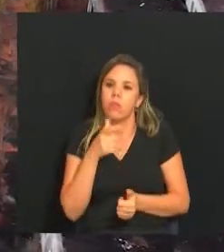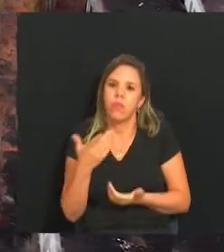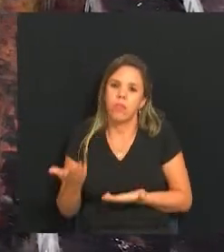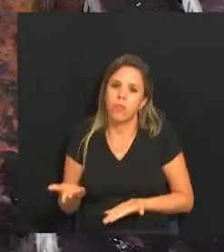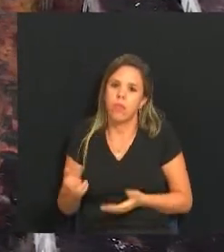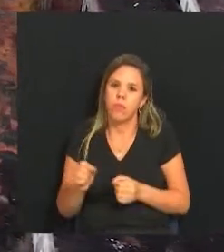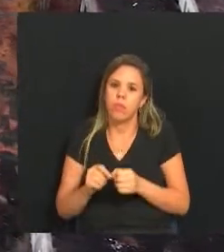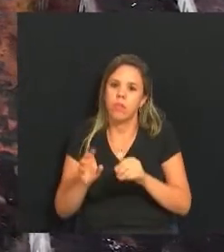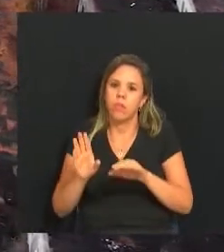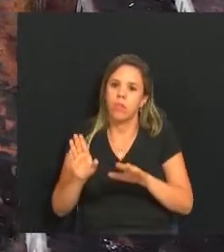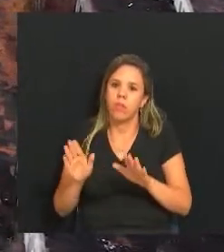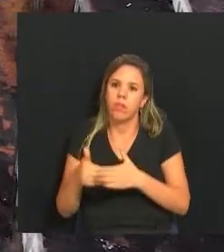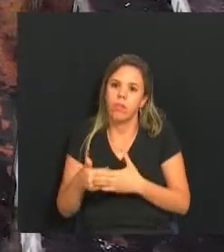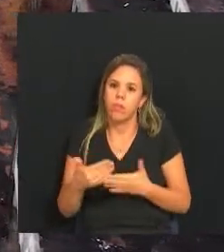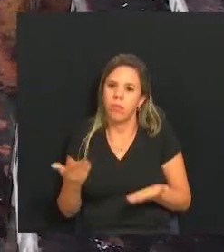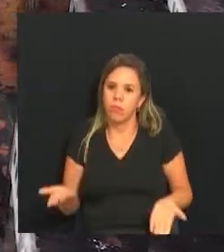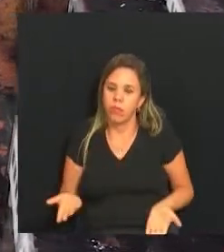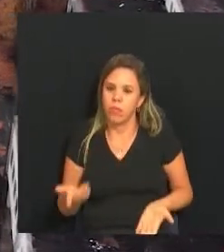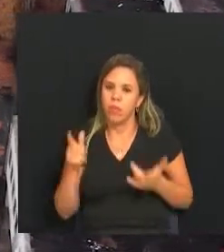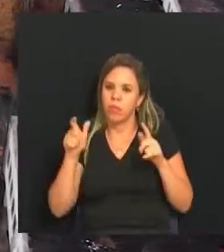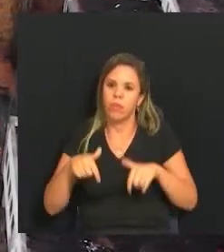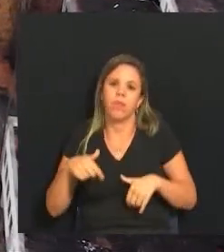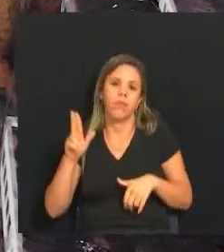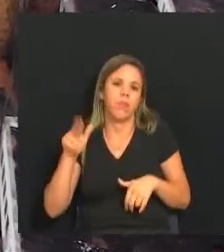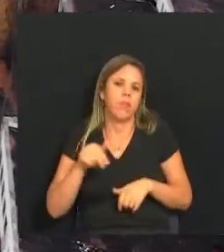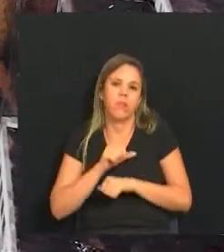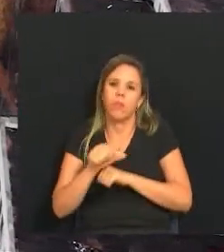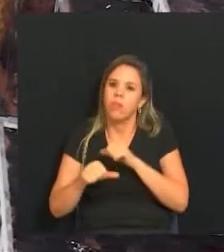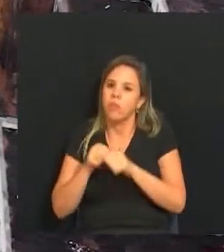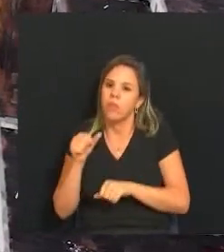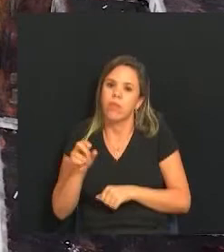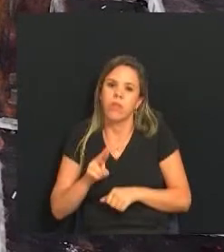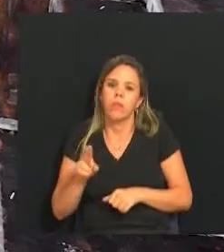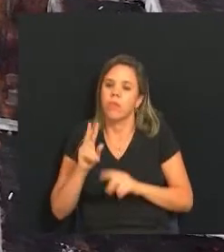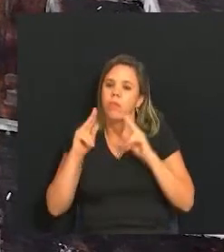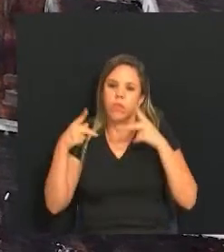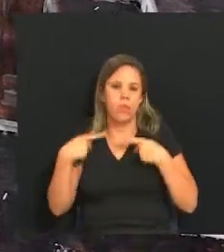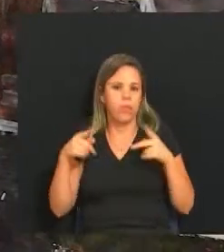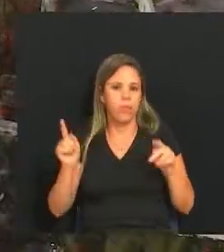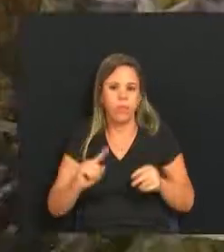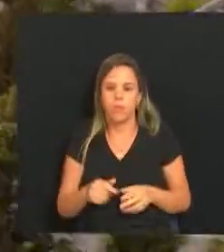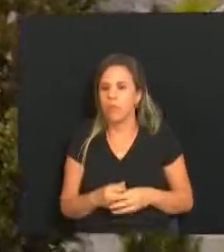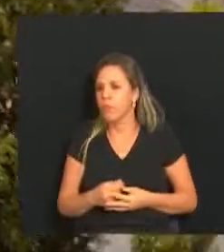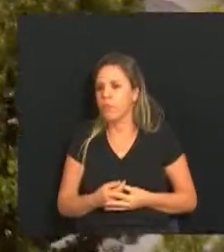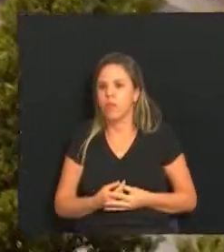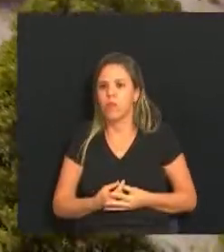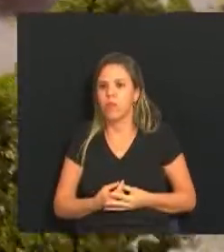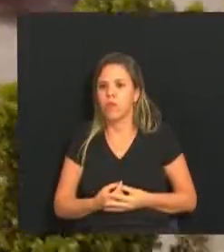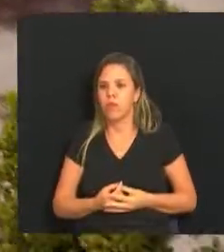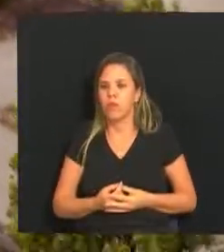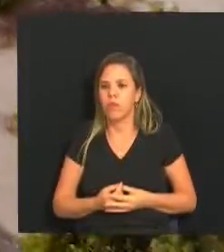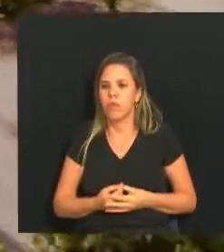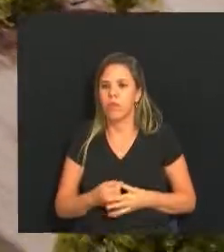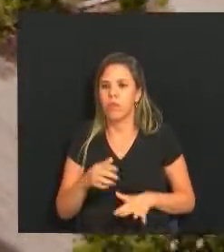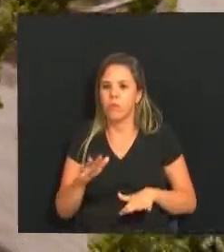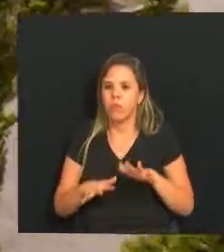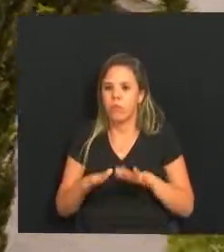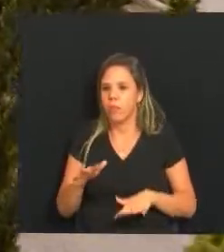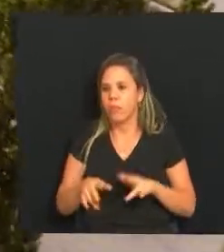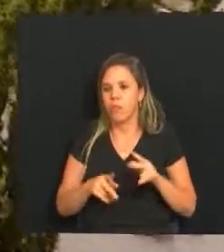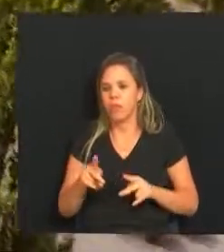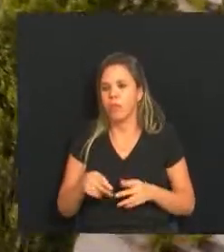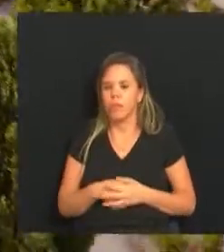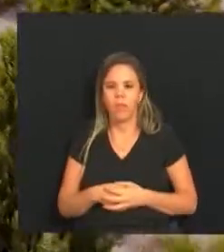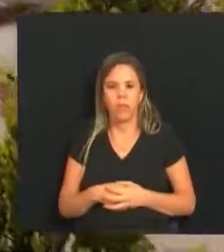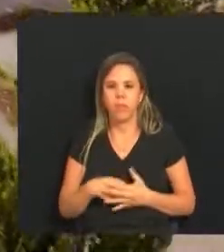quando ela foi desativada, tem área que nunca mais é para ter uma ocupação humana. Então, são coisas que muitas